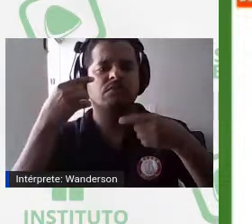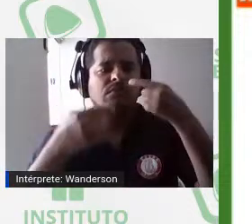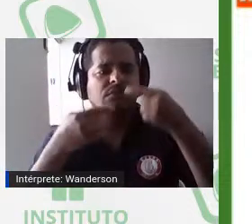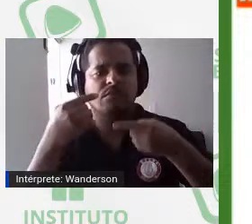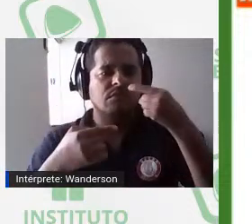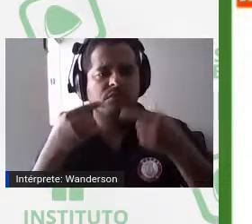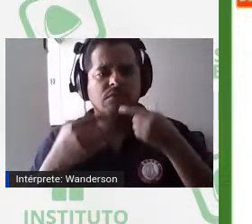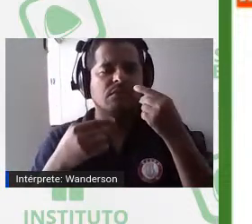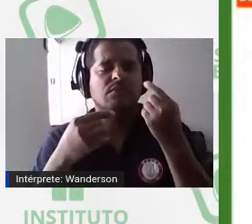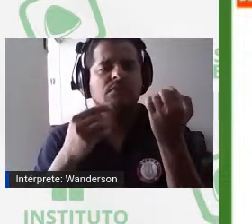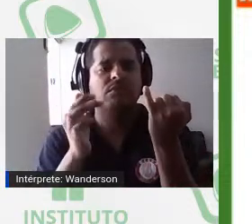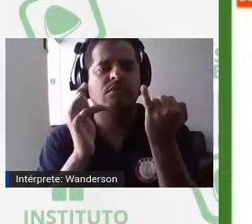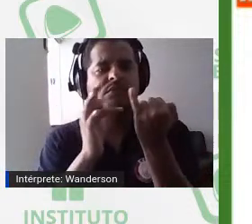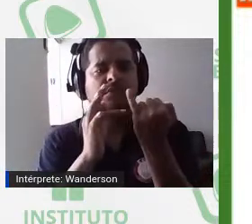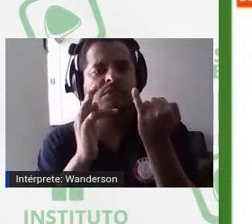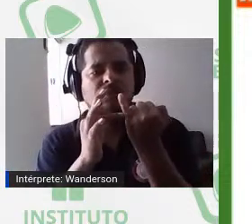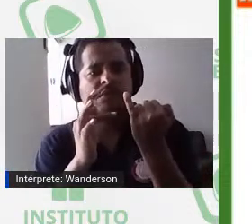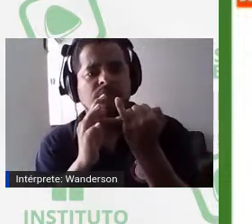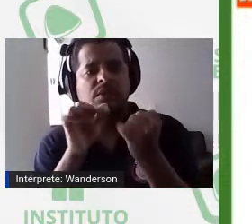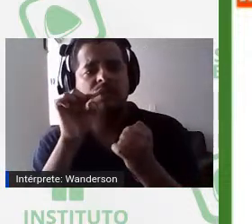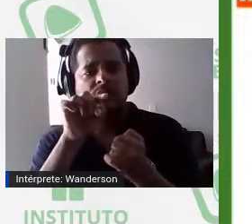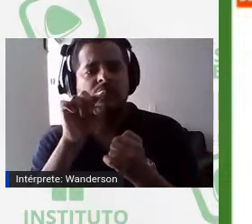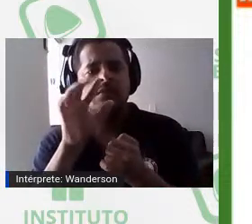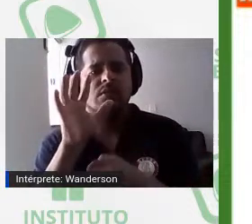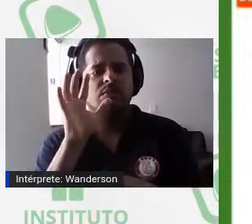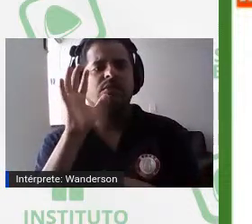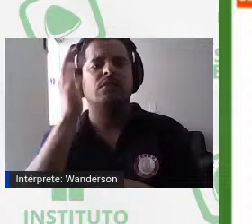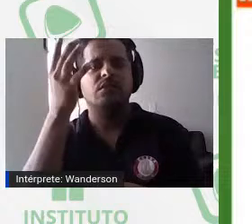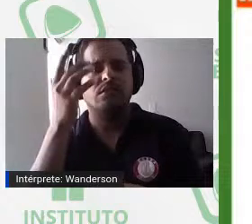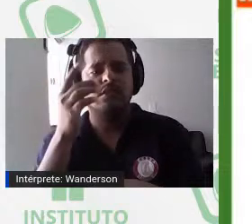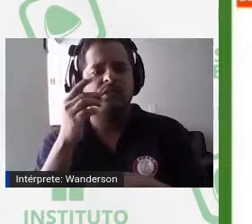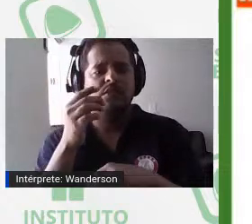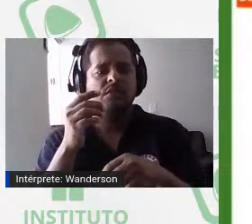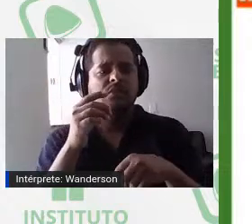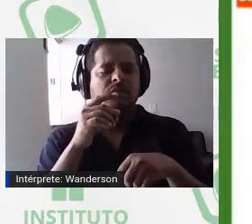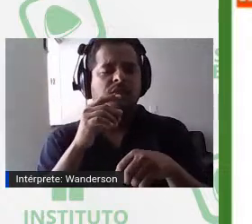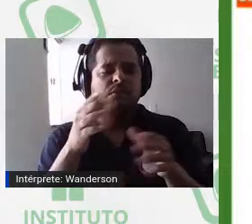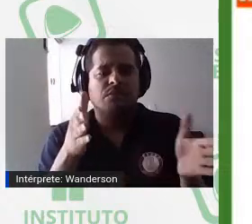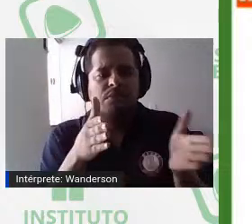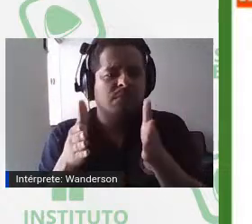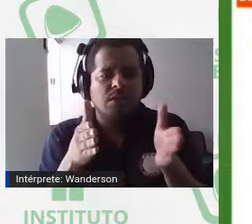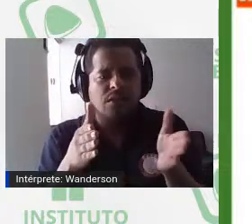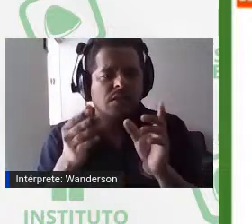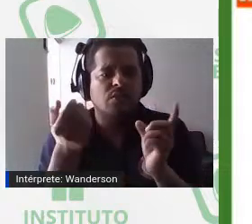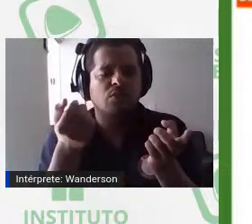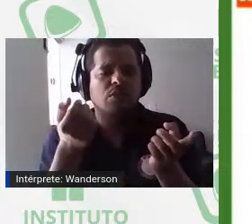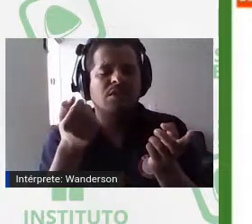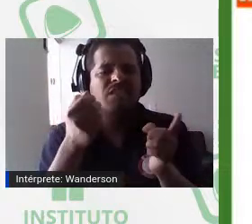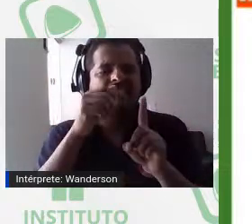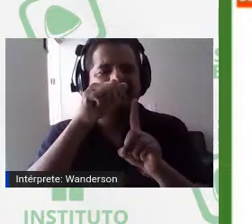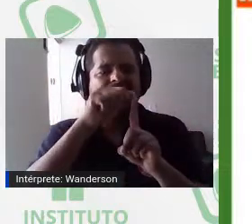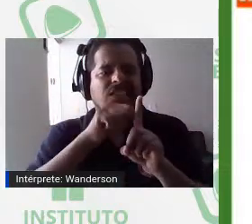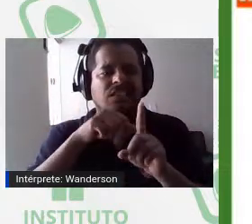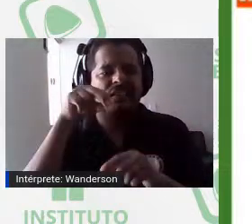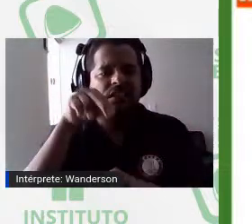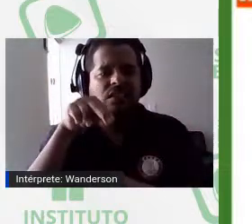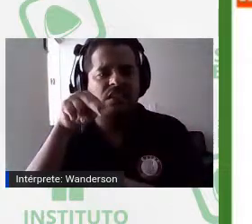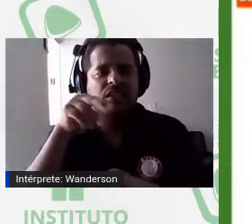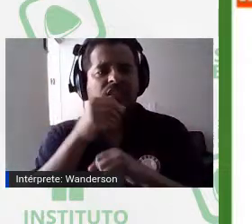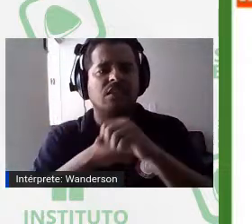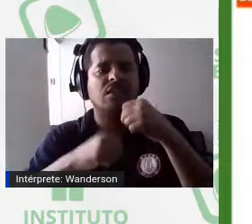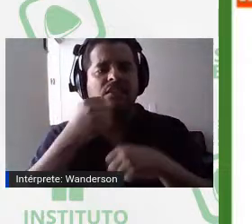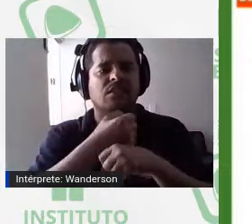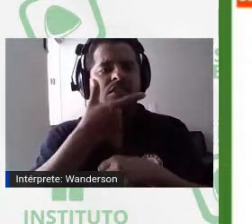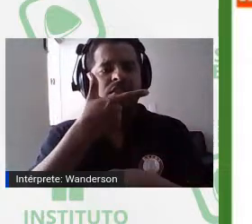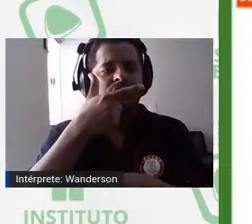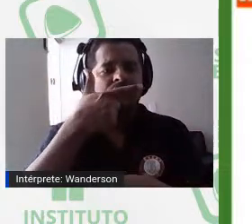AVA-MUDO IFBA. Isso aconteceu no período de novembro de 2020 a abril de 2021. Essas